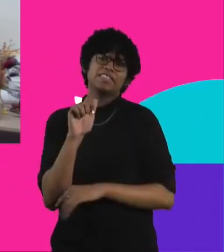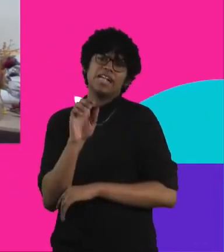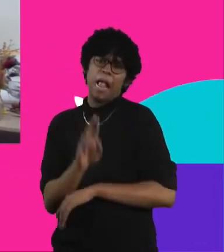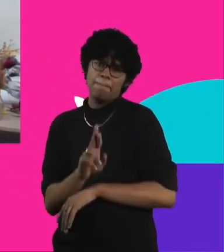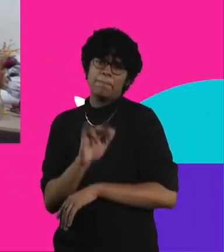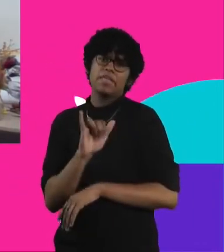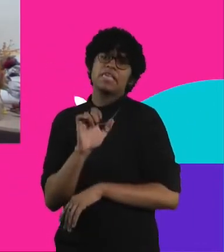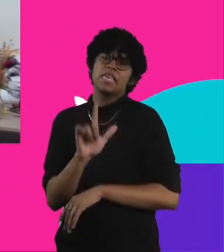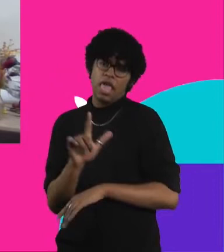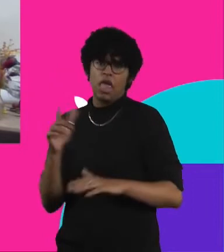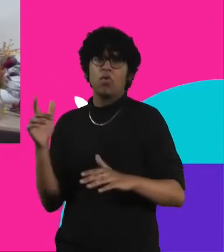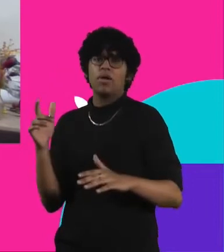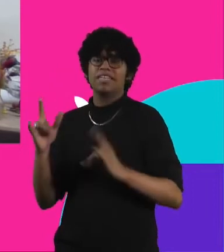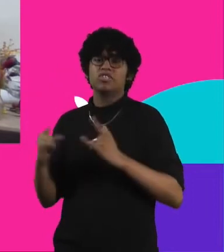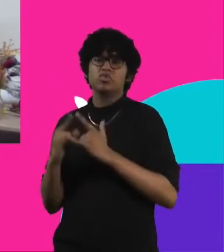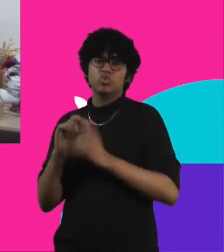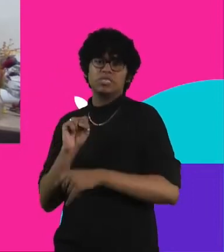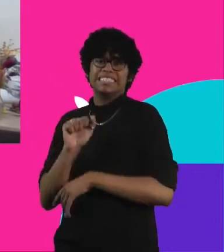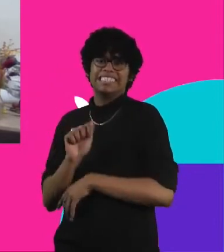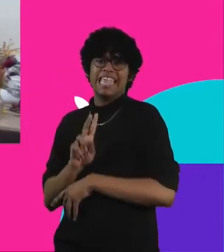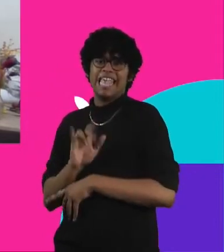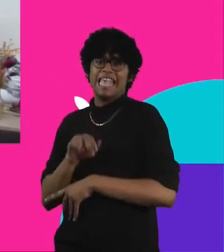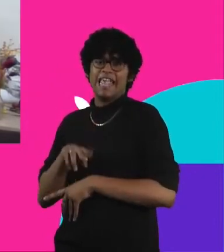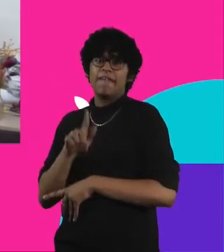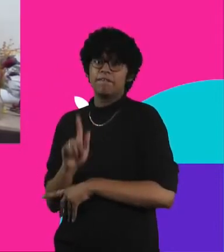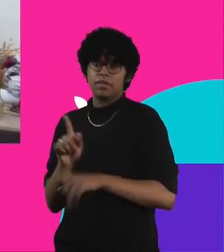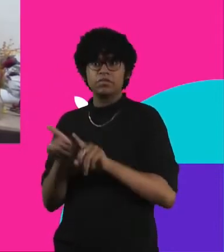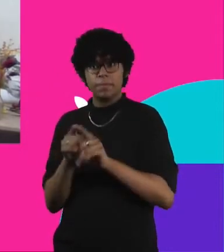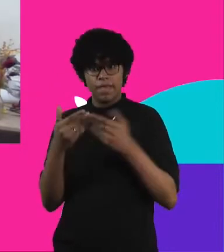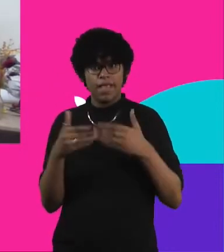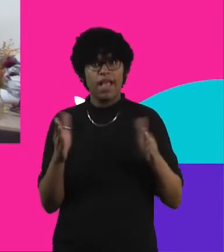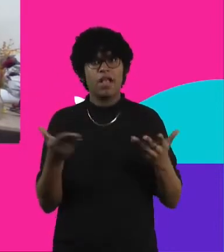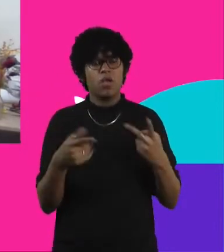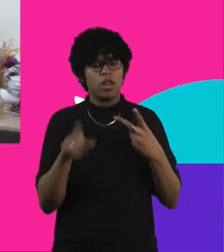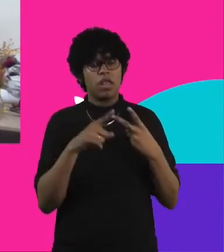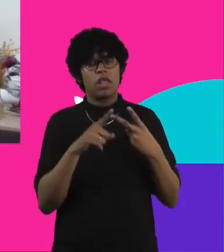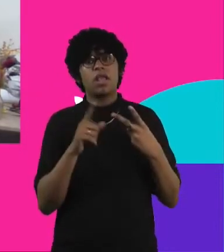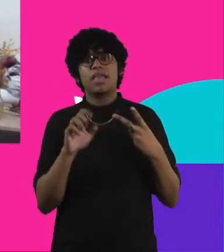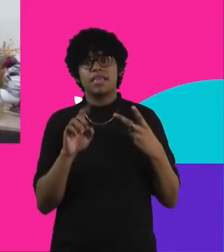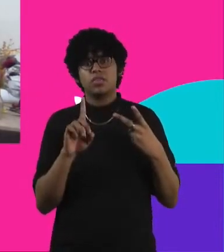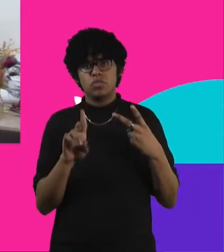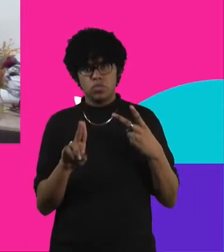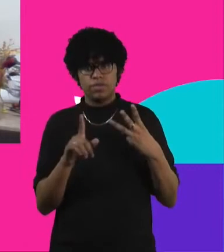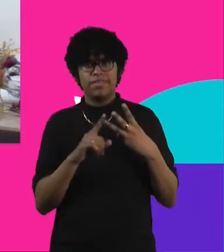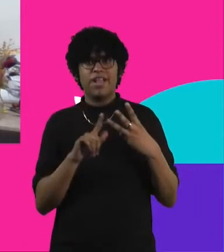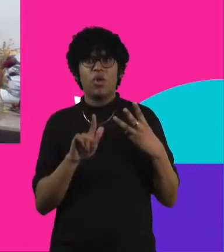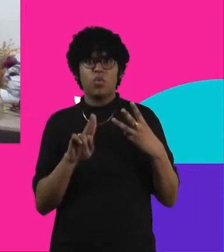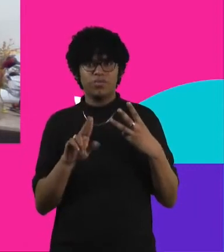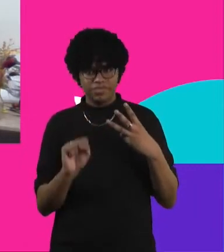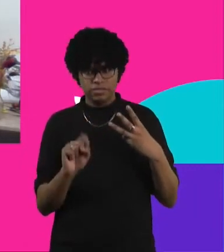ótimo trabalho, pelas percepções que vocês trouxeram. E aí abro também para o Edu e para o Gus agora comentarem sobre